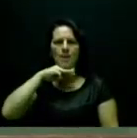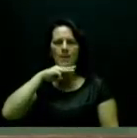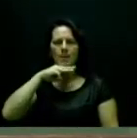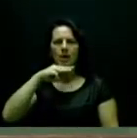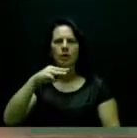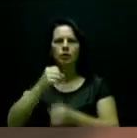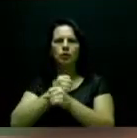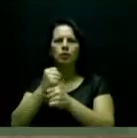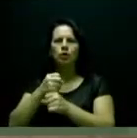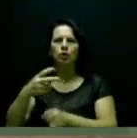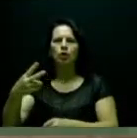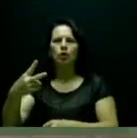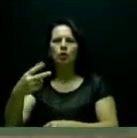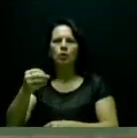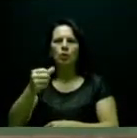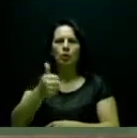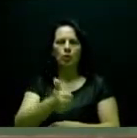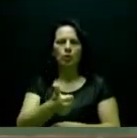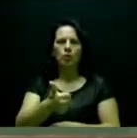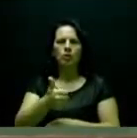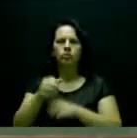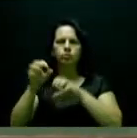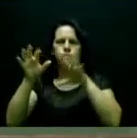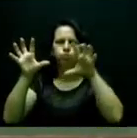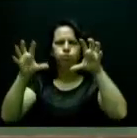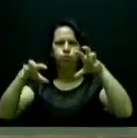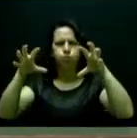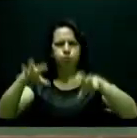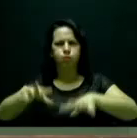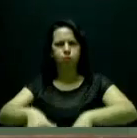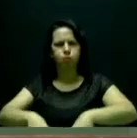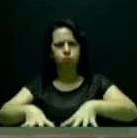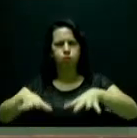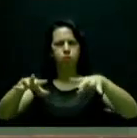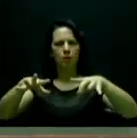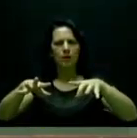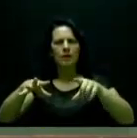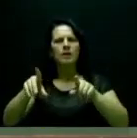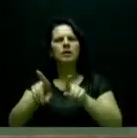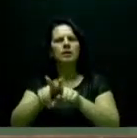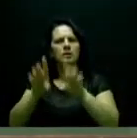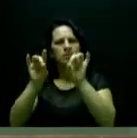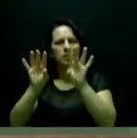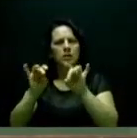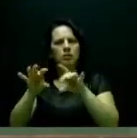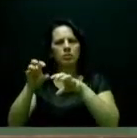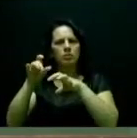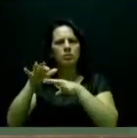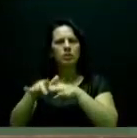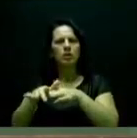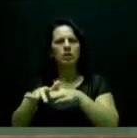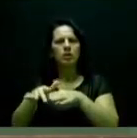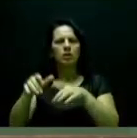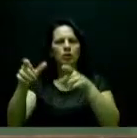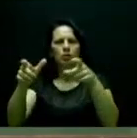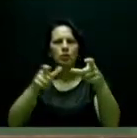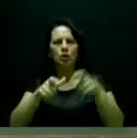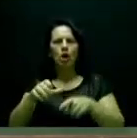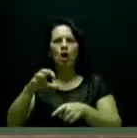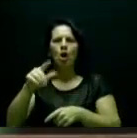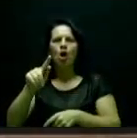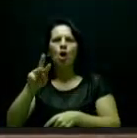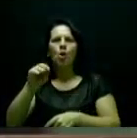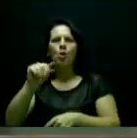intensas castigaram bastante a região do Cubatão, causando especialmente deslizamento nas áreas denominadas